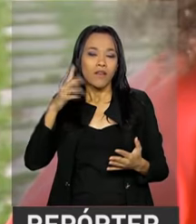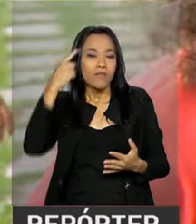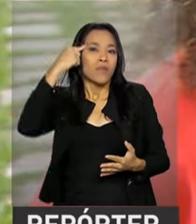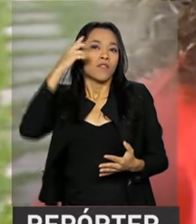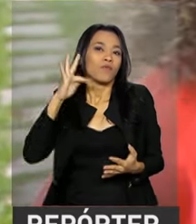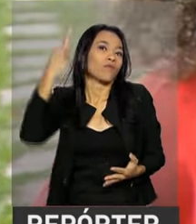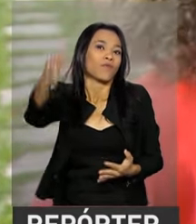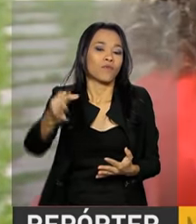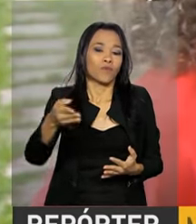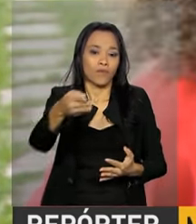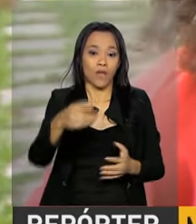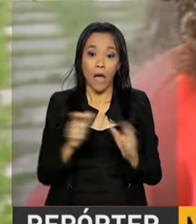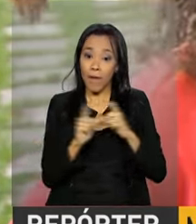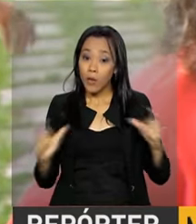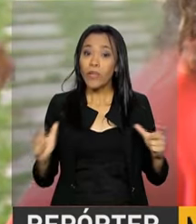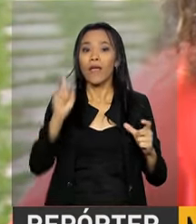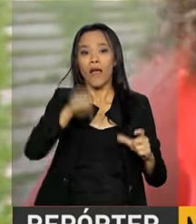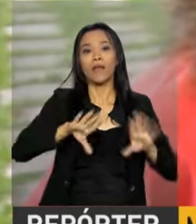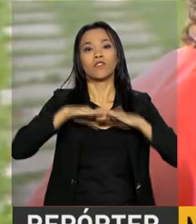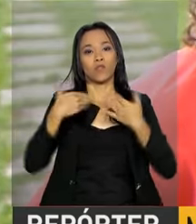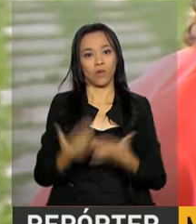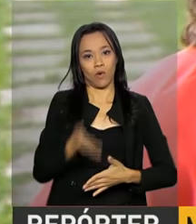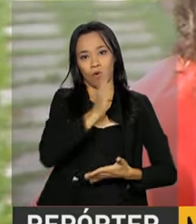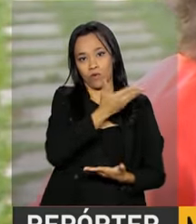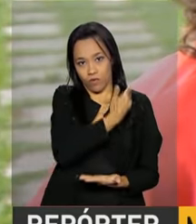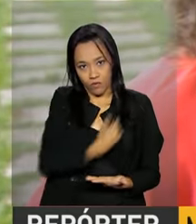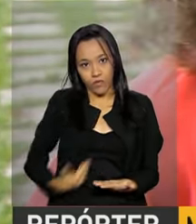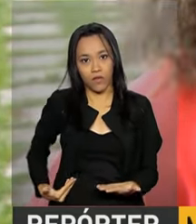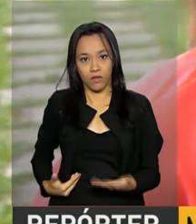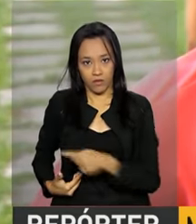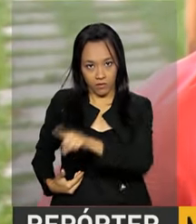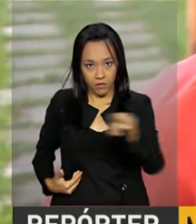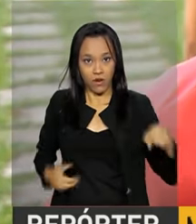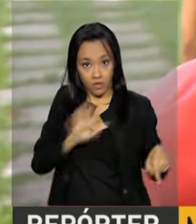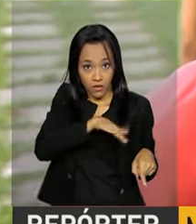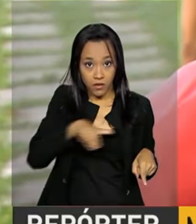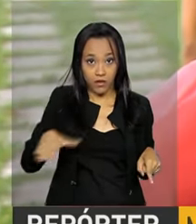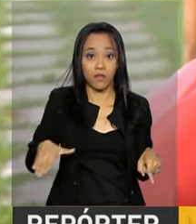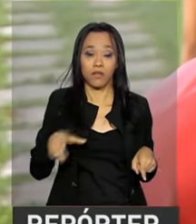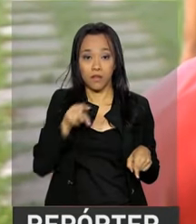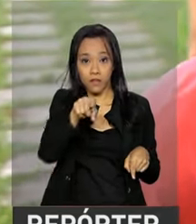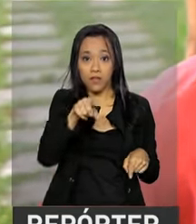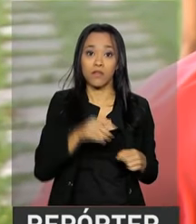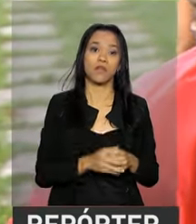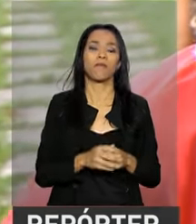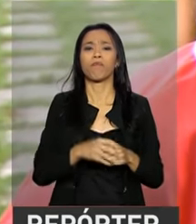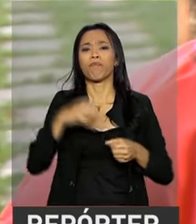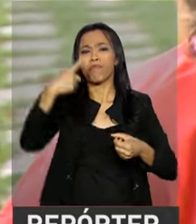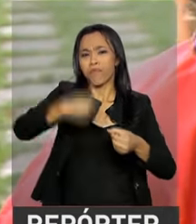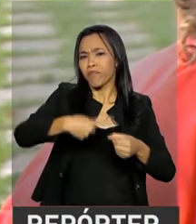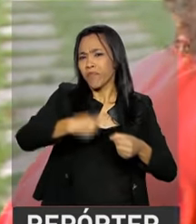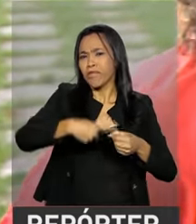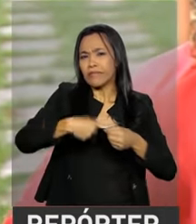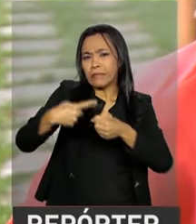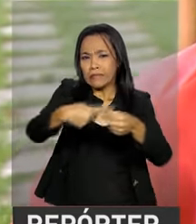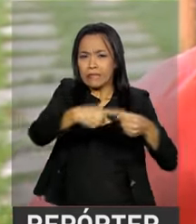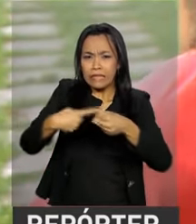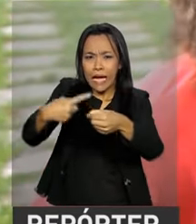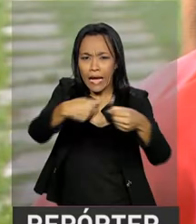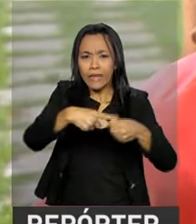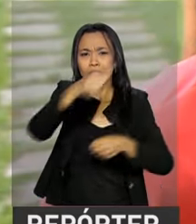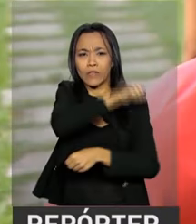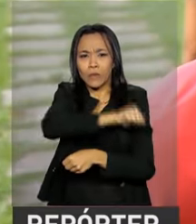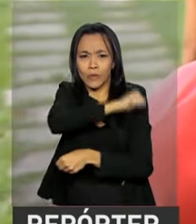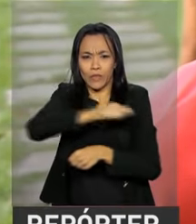Essas crianças, a maioria vem de escolas públicas, né? Da região de Realengo, Bangu, daqui